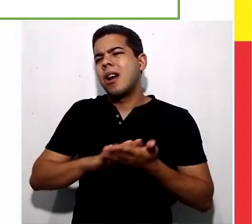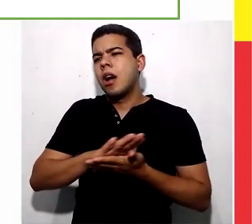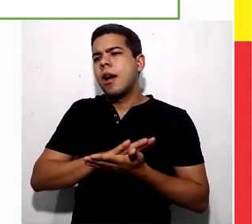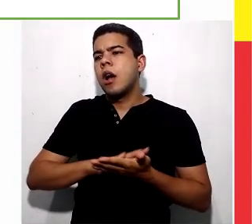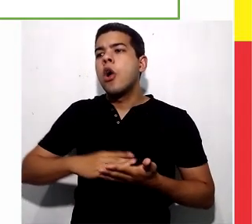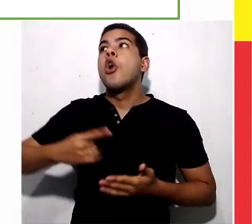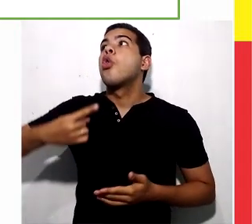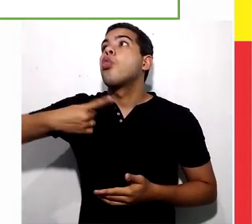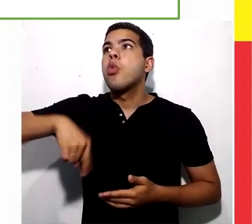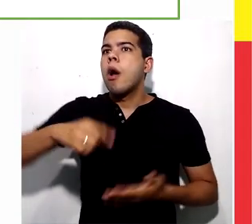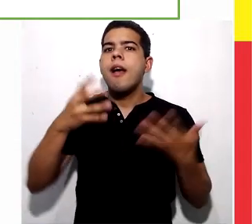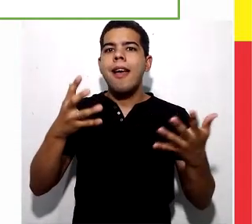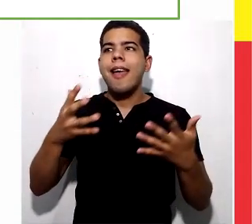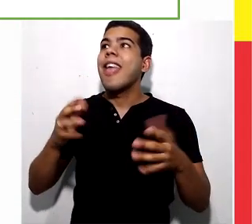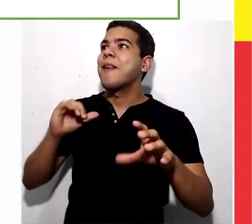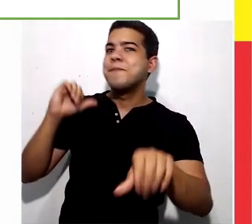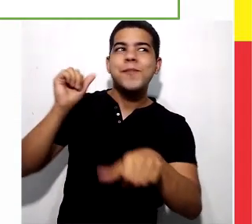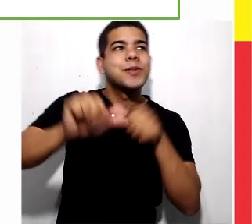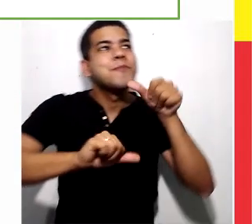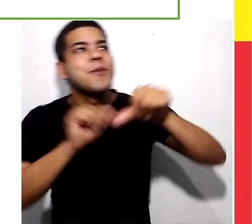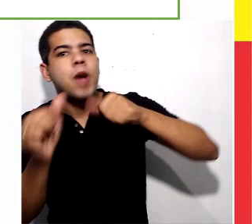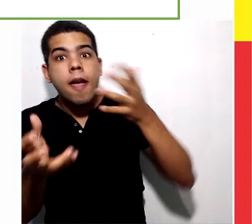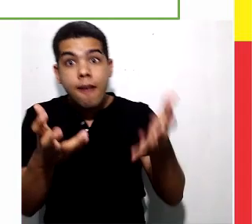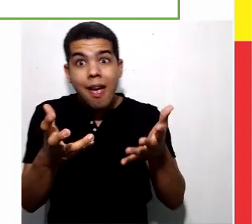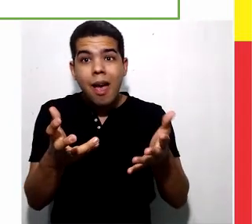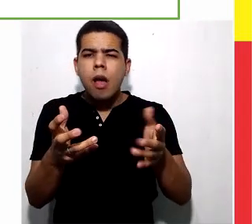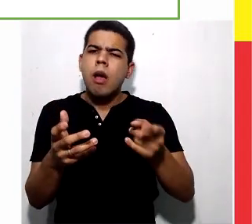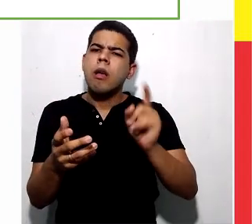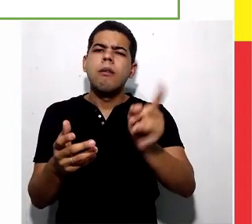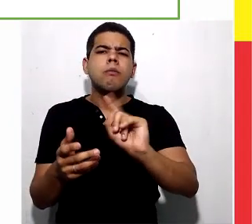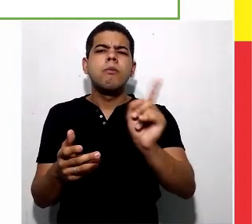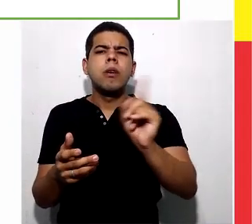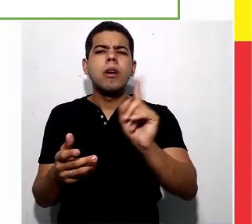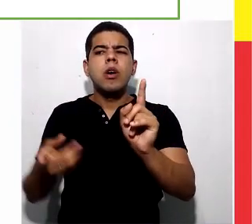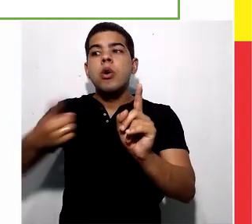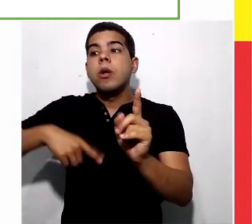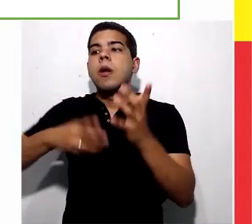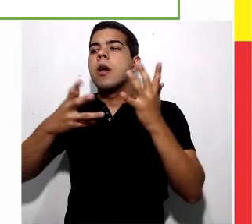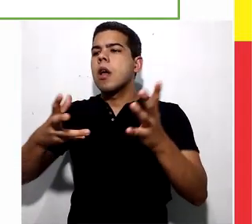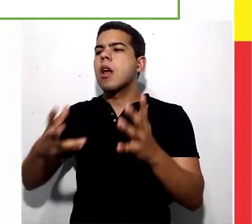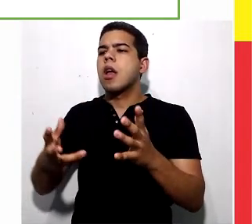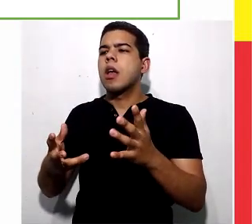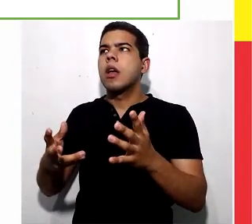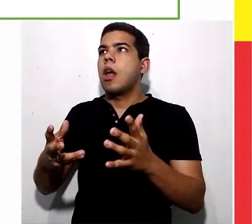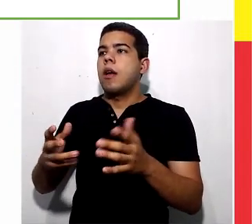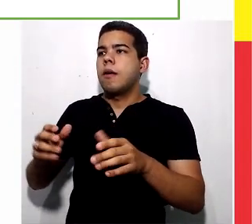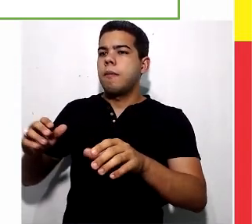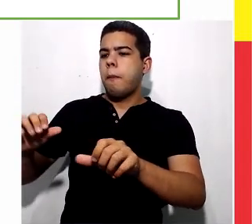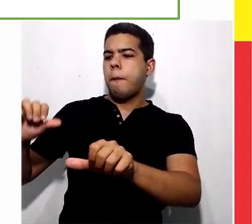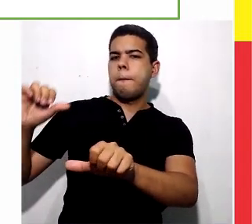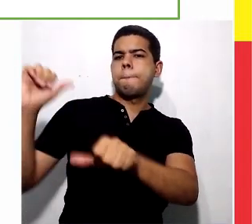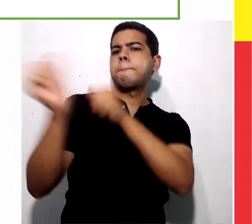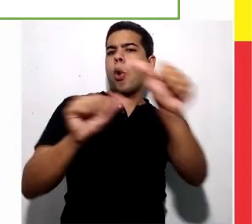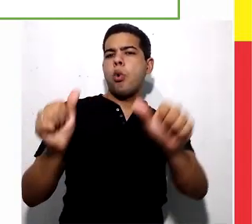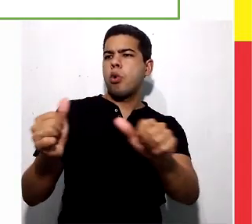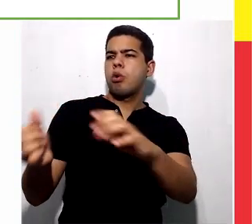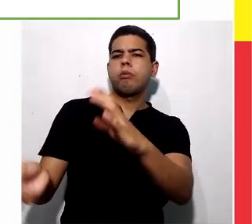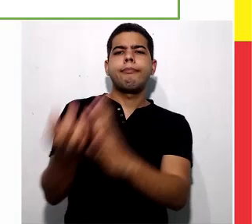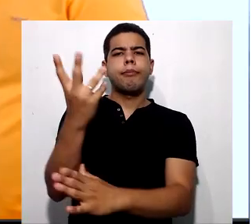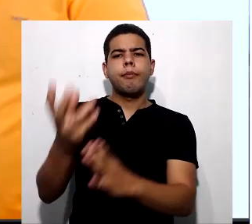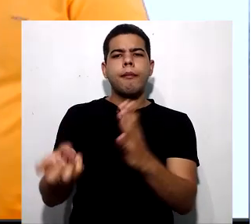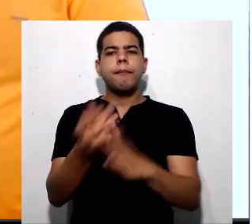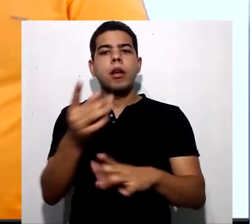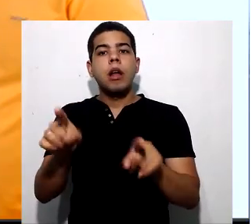está querendo alterar as coisas, a gente está querendo desabrochar um modo ou de outro para a vida. E outra